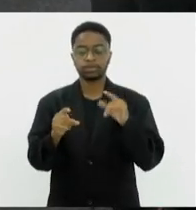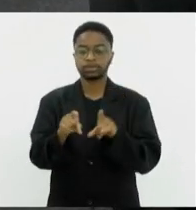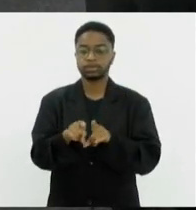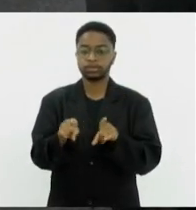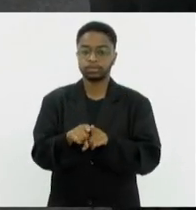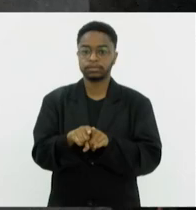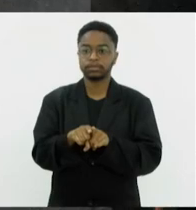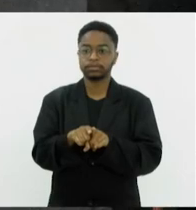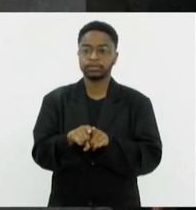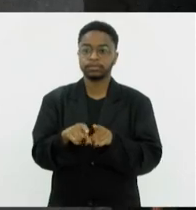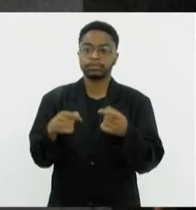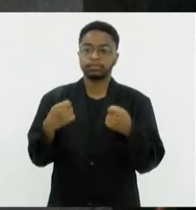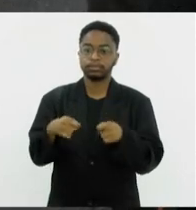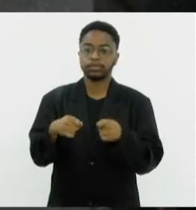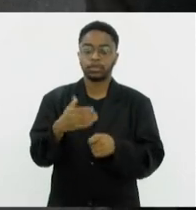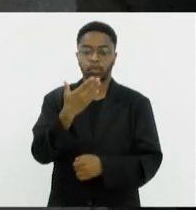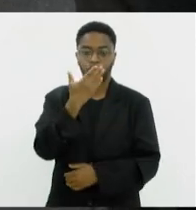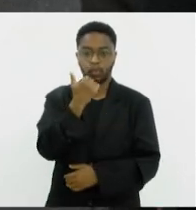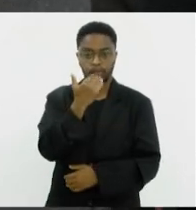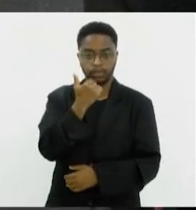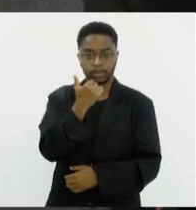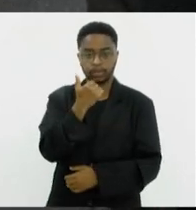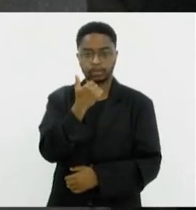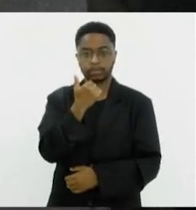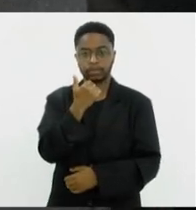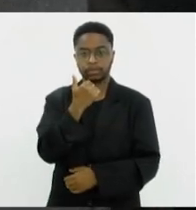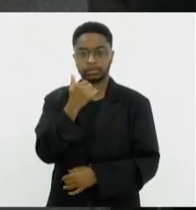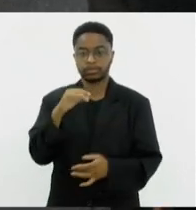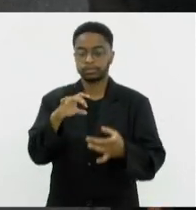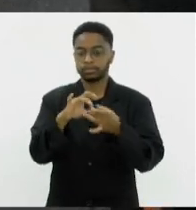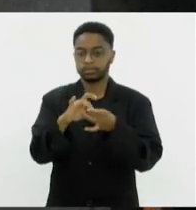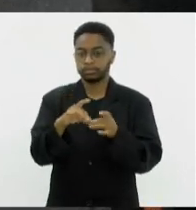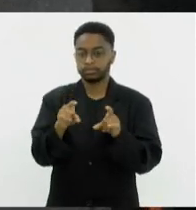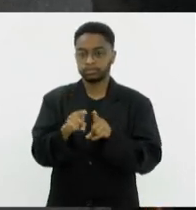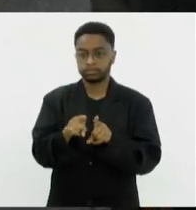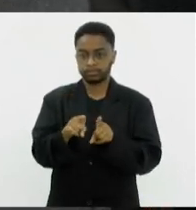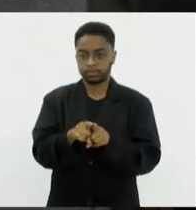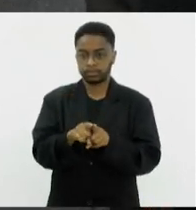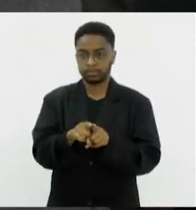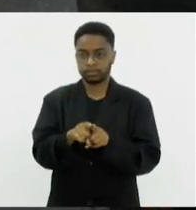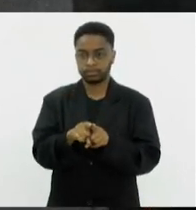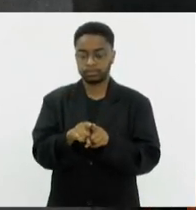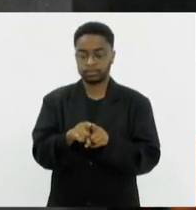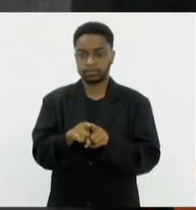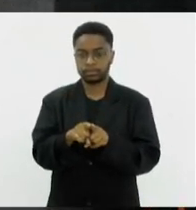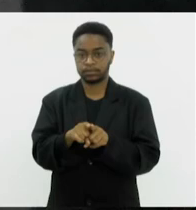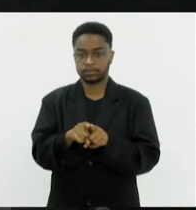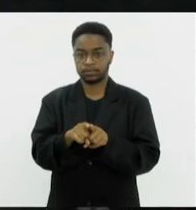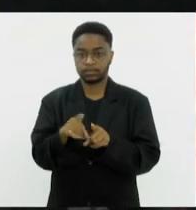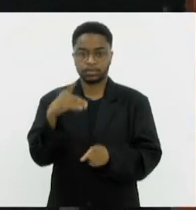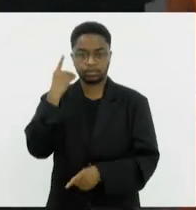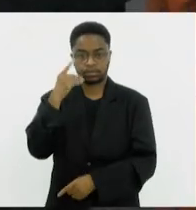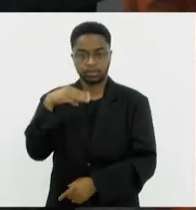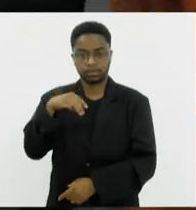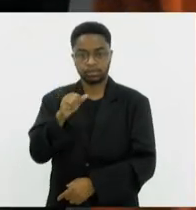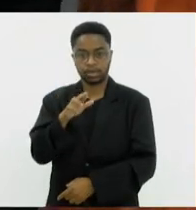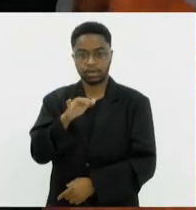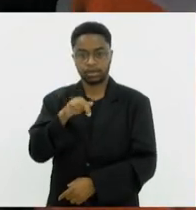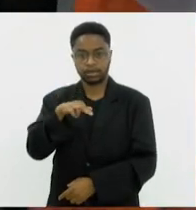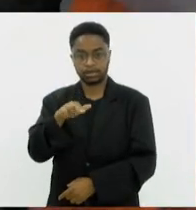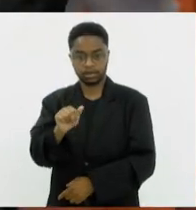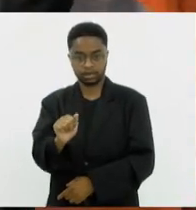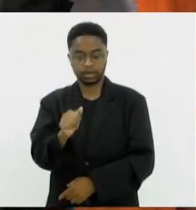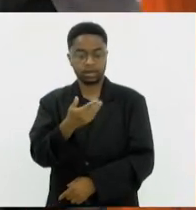fazendo com que esse alimento, e um alimento pautado, inclusive, deputada Marina do MST, é